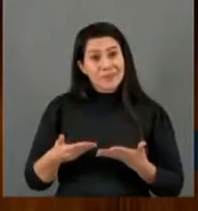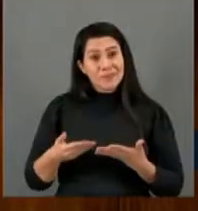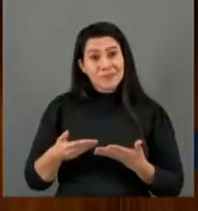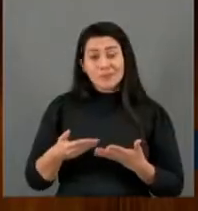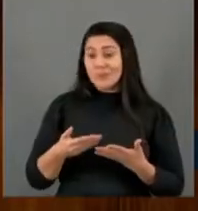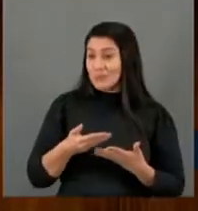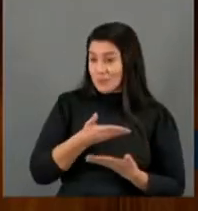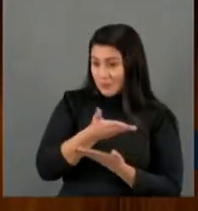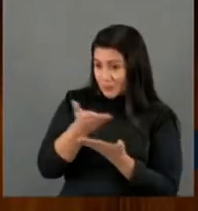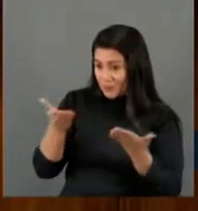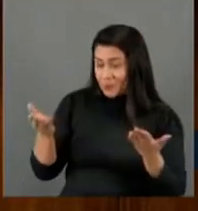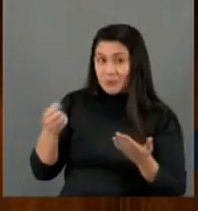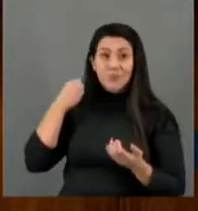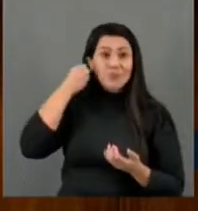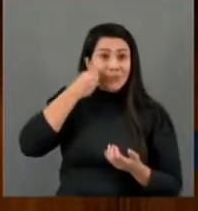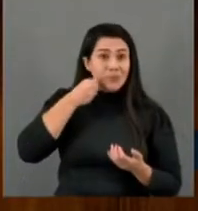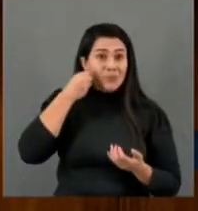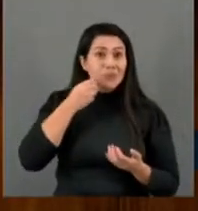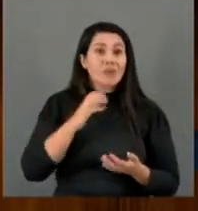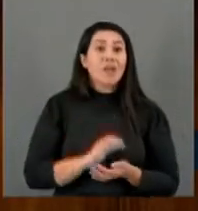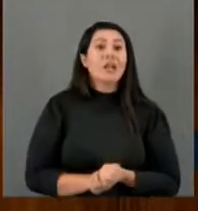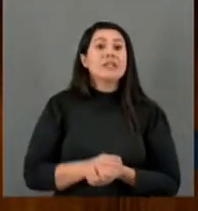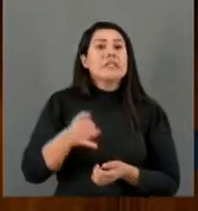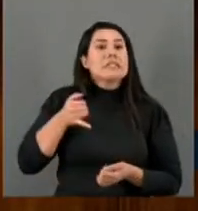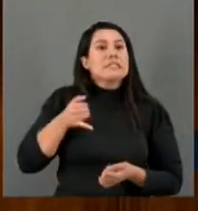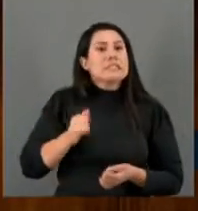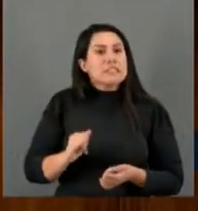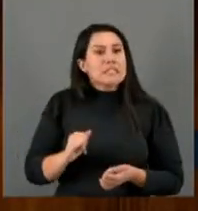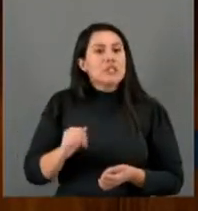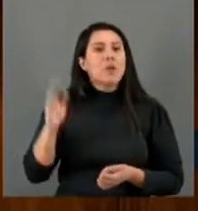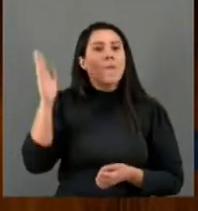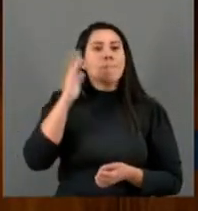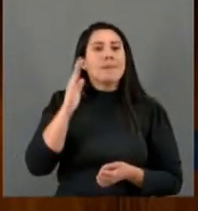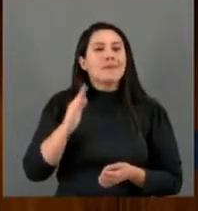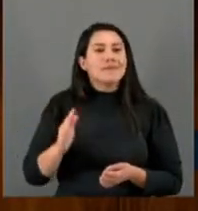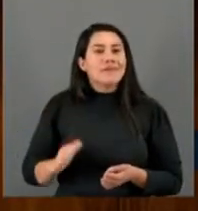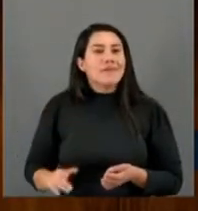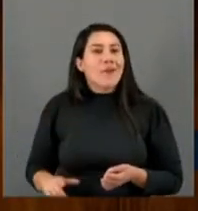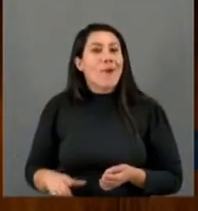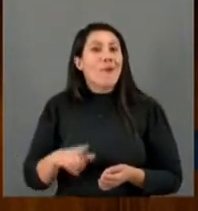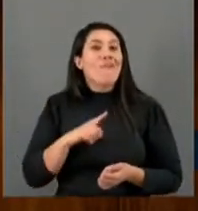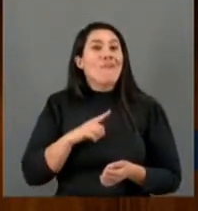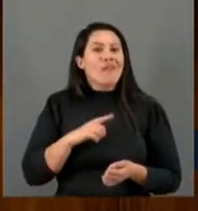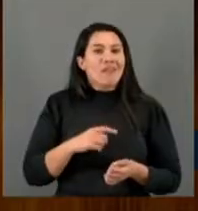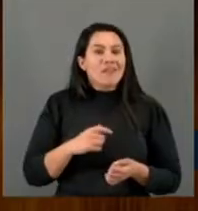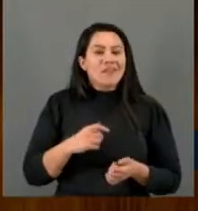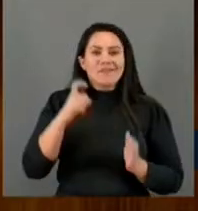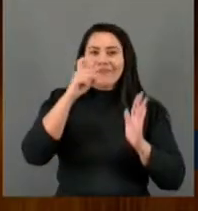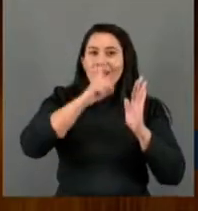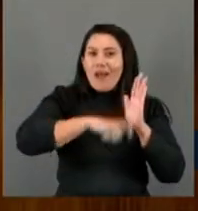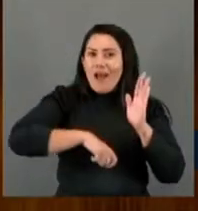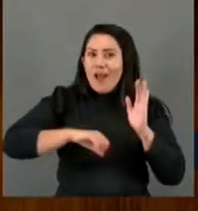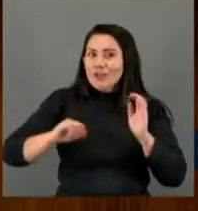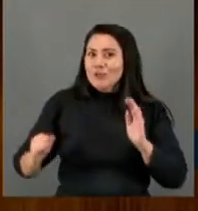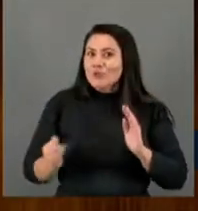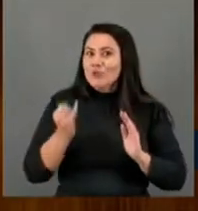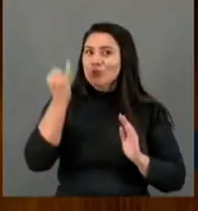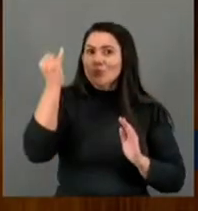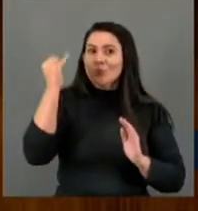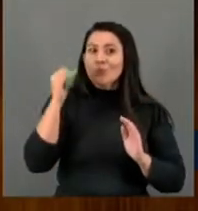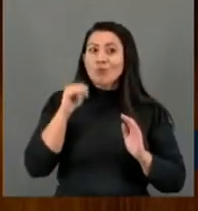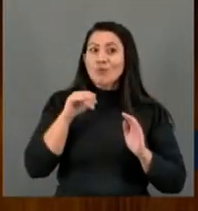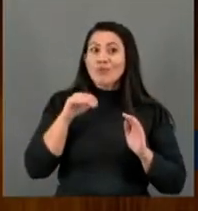a seguinte: se o Brasil praticasse a taxa de juro da meca do capitalismo, que é a